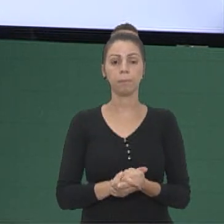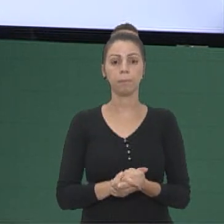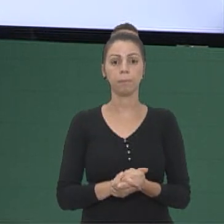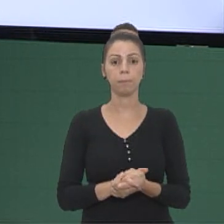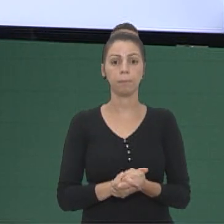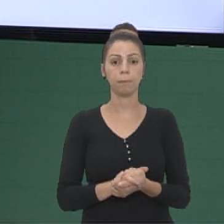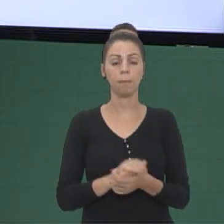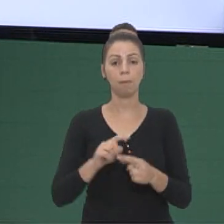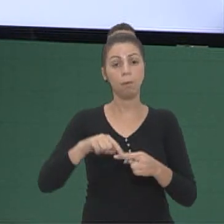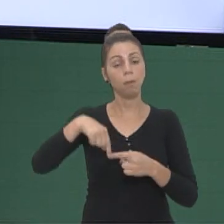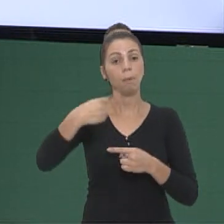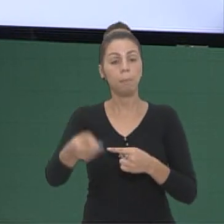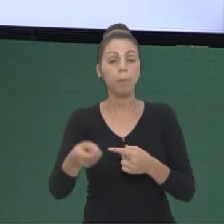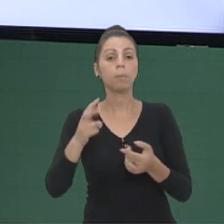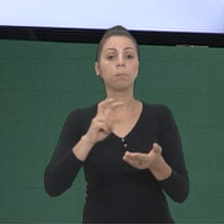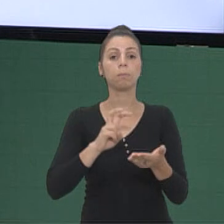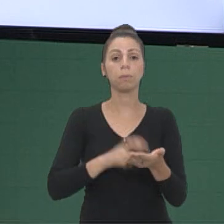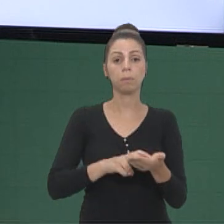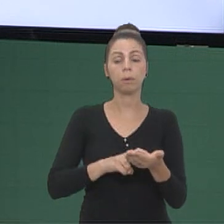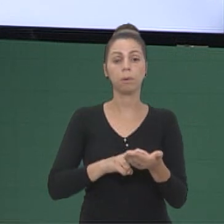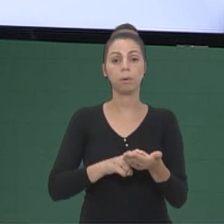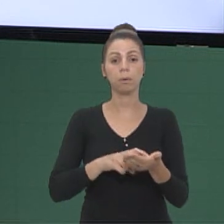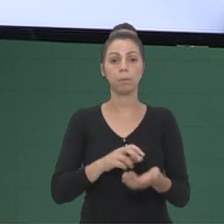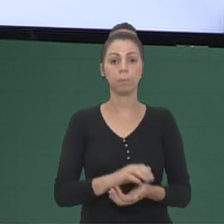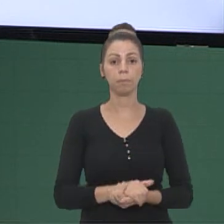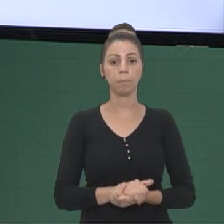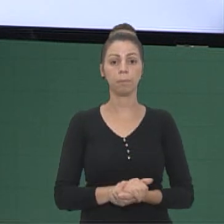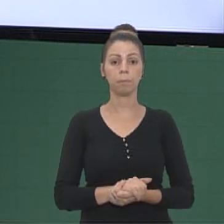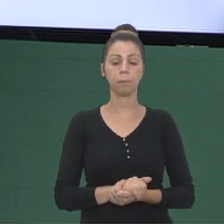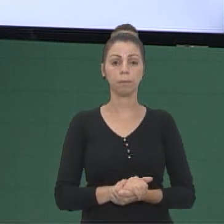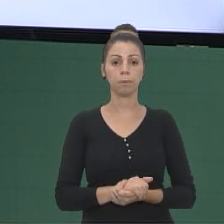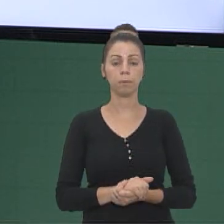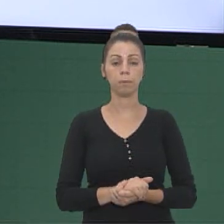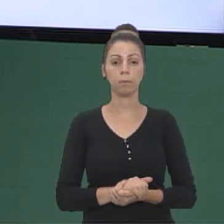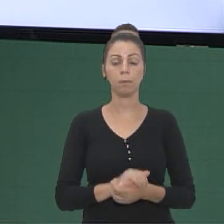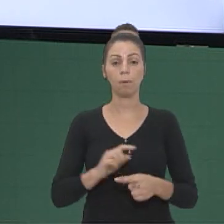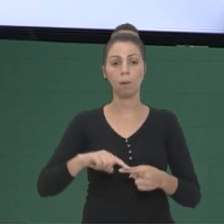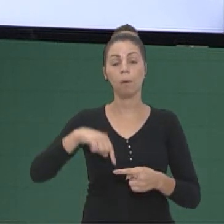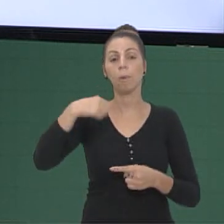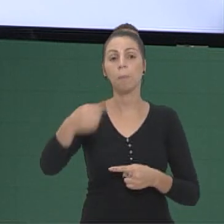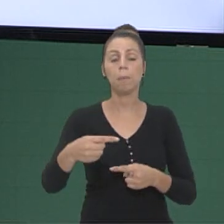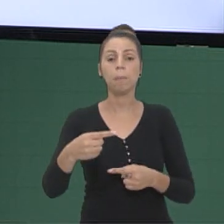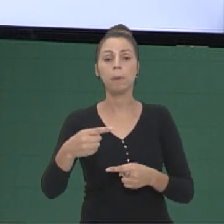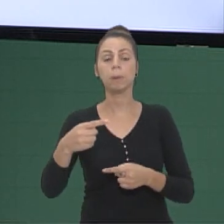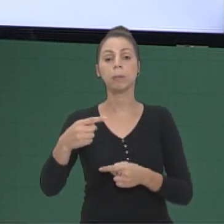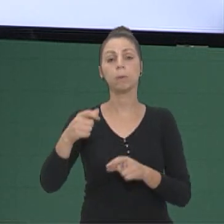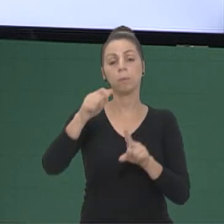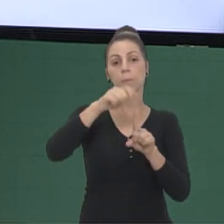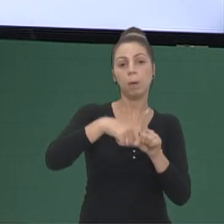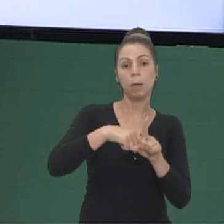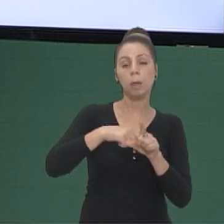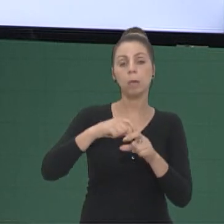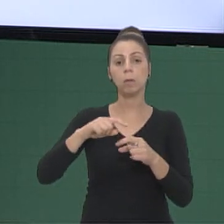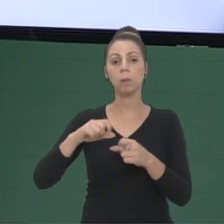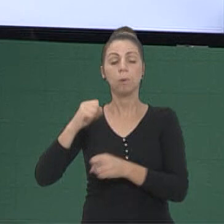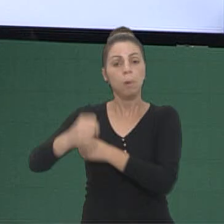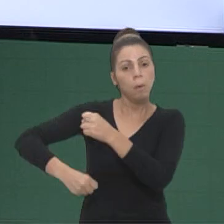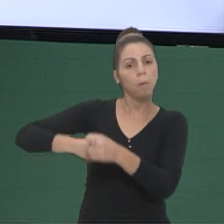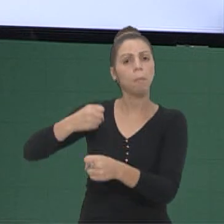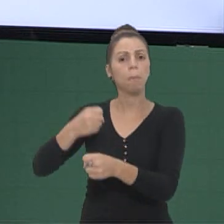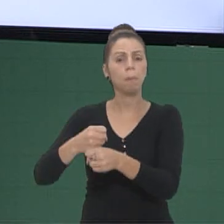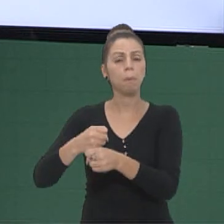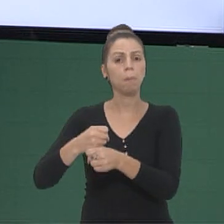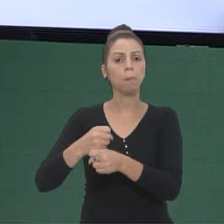mañana, depois de amanhã. El próximo mês, el próximo año, la próxima